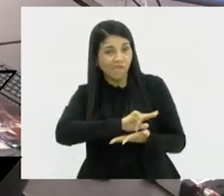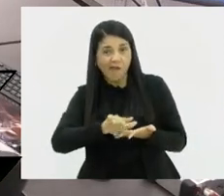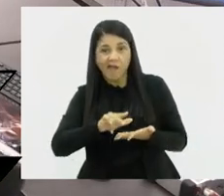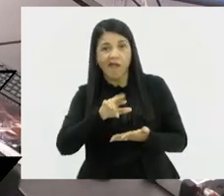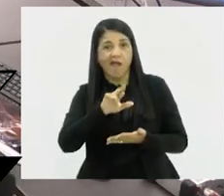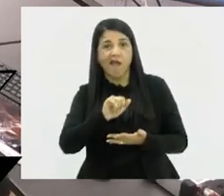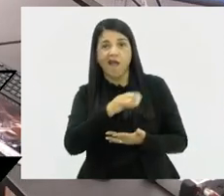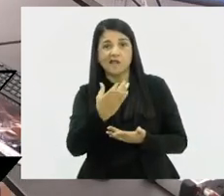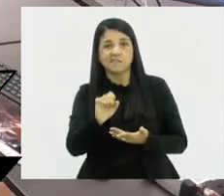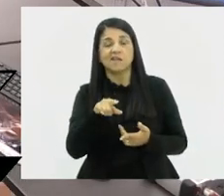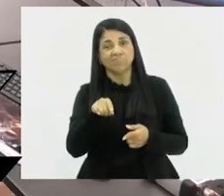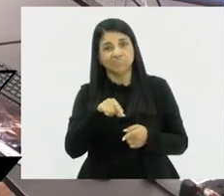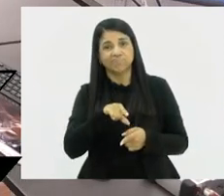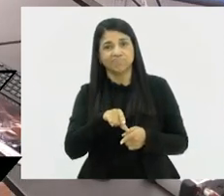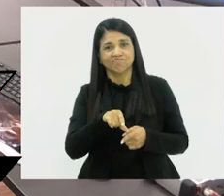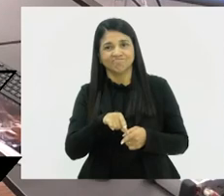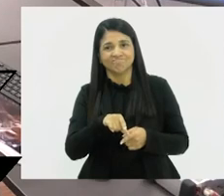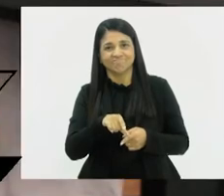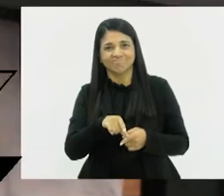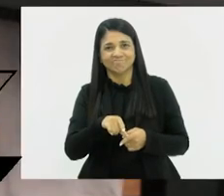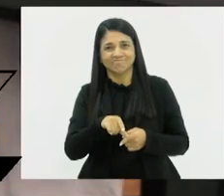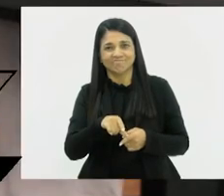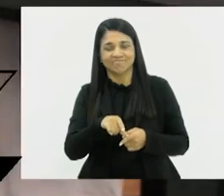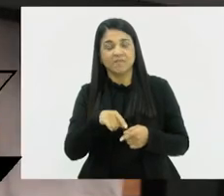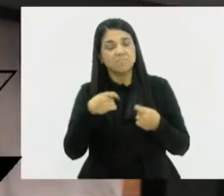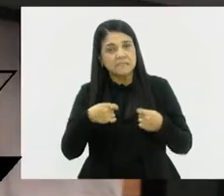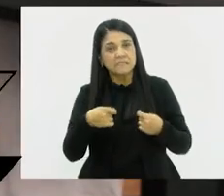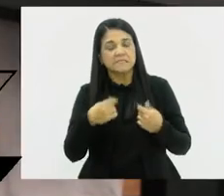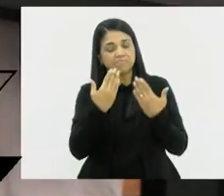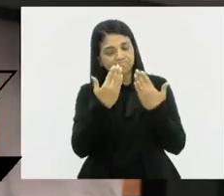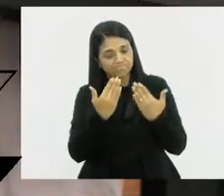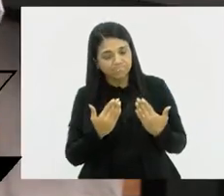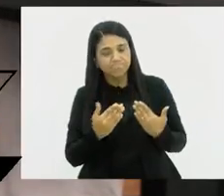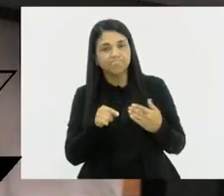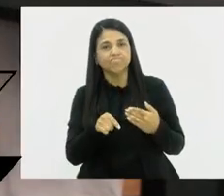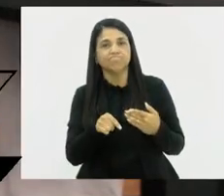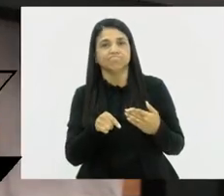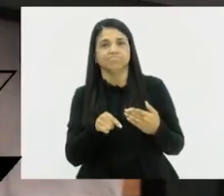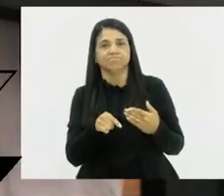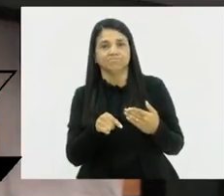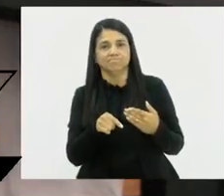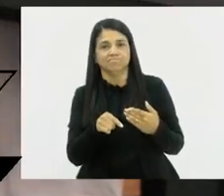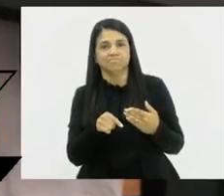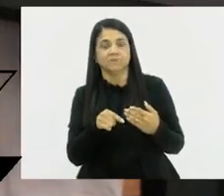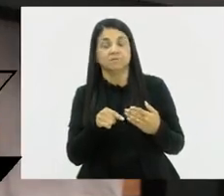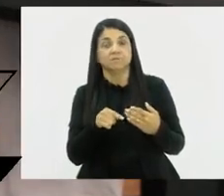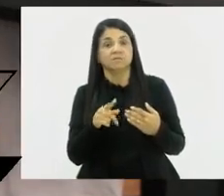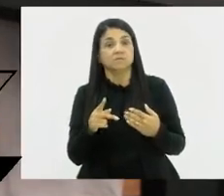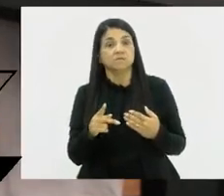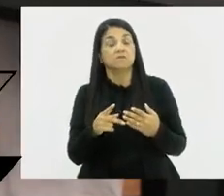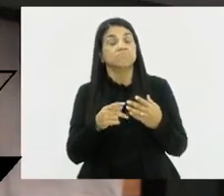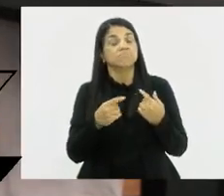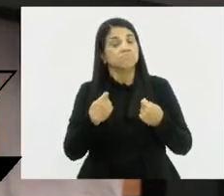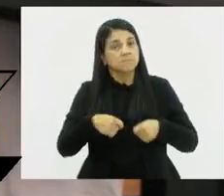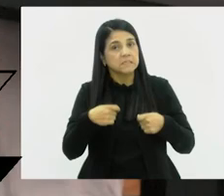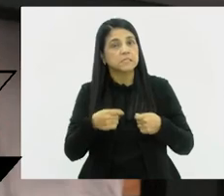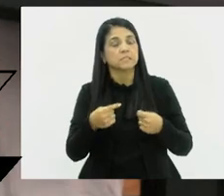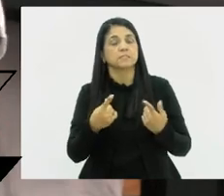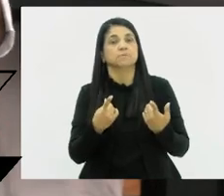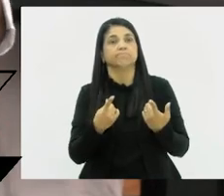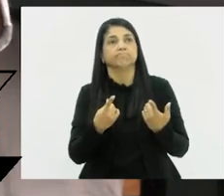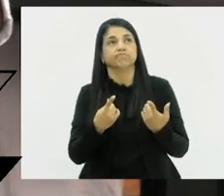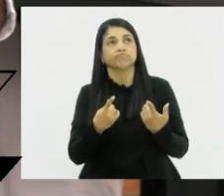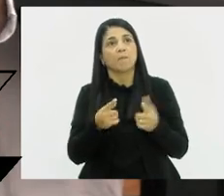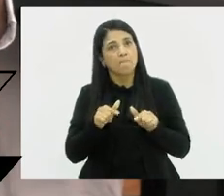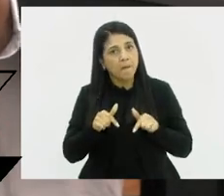um pitbull. Então, acho que a gente tem que rever. Acho que a gente tem que fazer algo maior, algo que realmente vá funcionar, que não